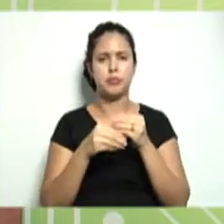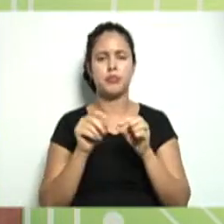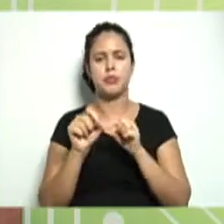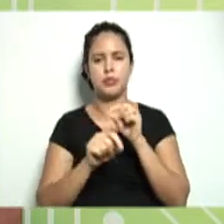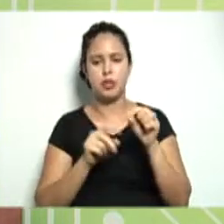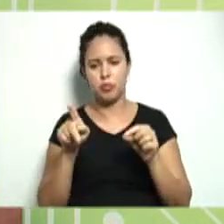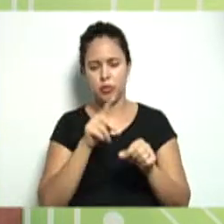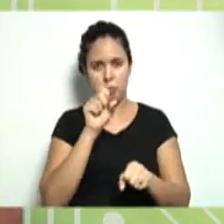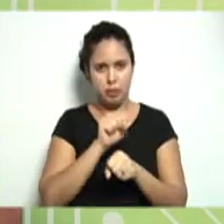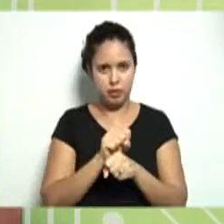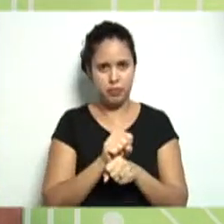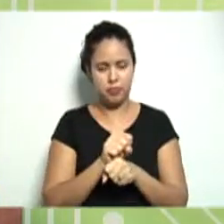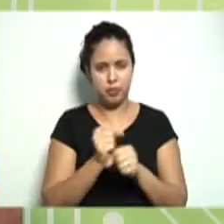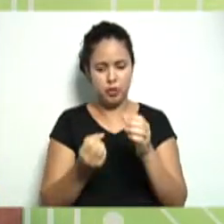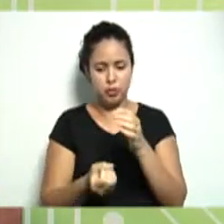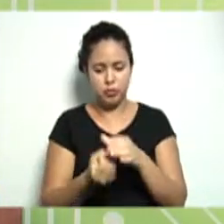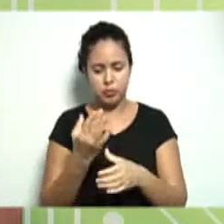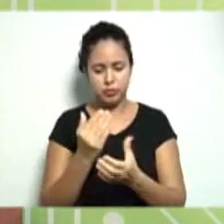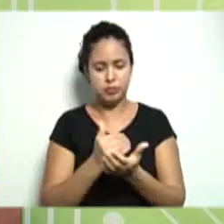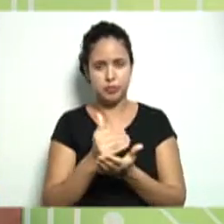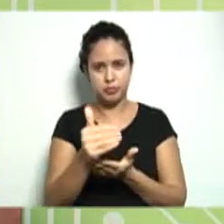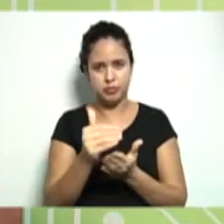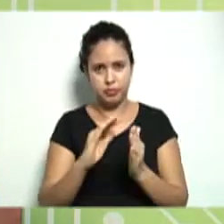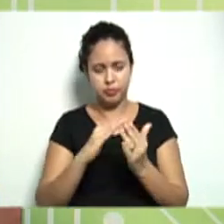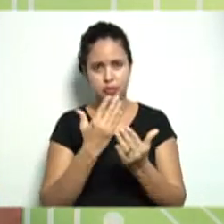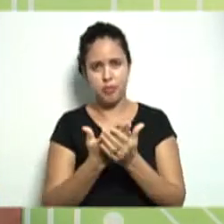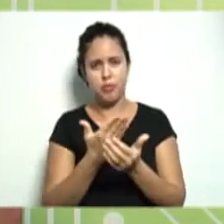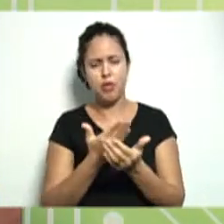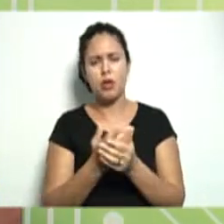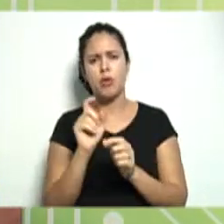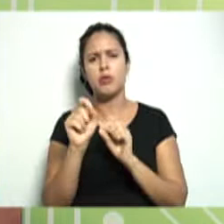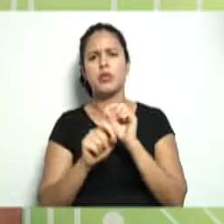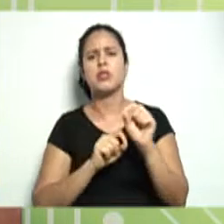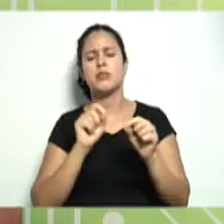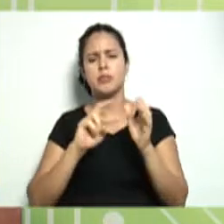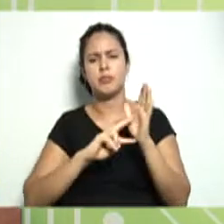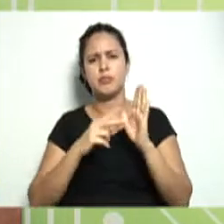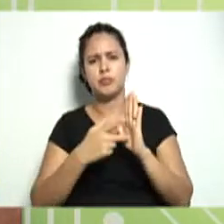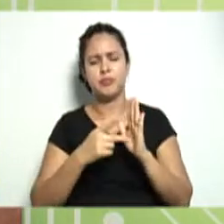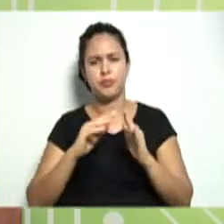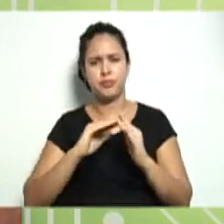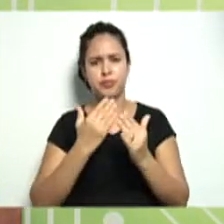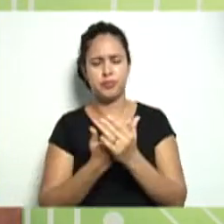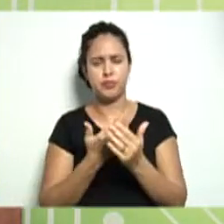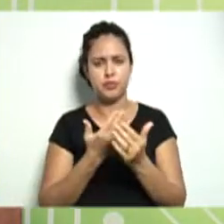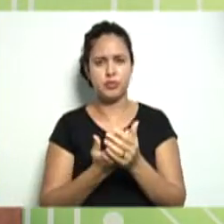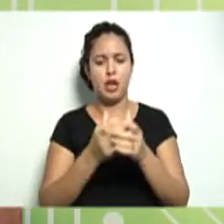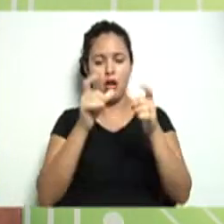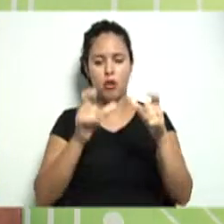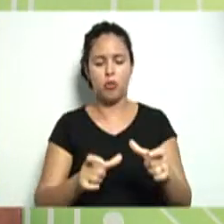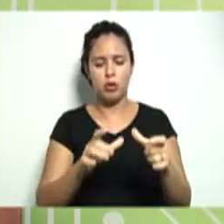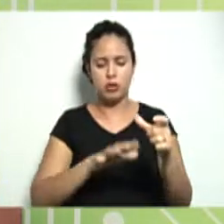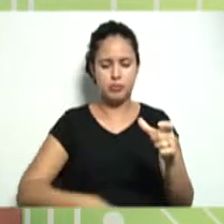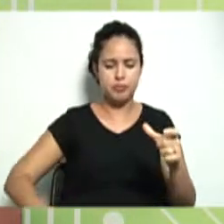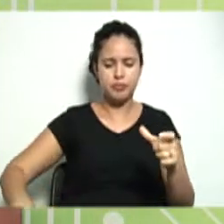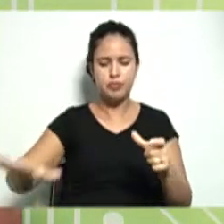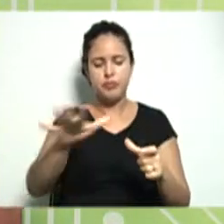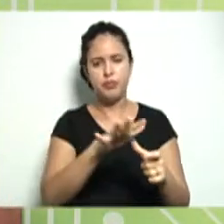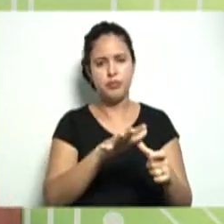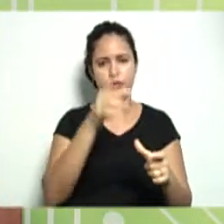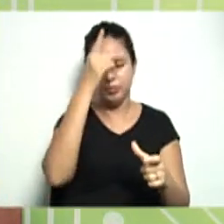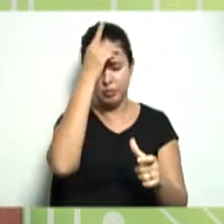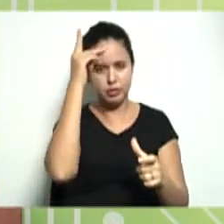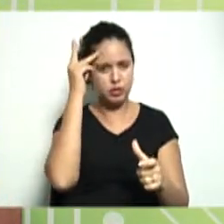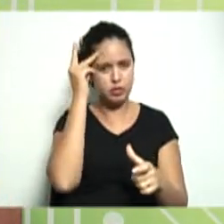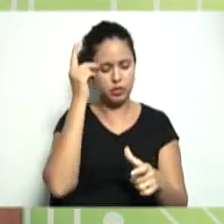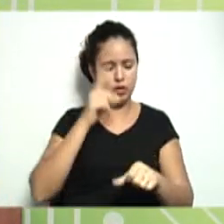Eliene parou, surge a escola. O que é a escola? A escola é o espaço daqueles que têm